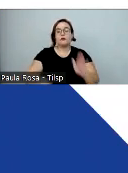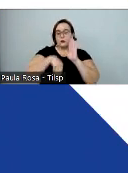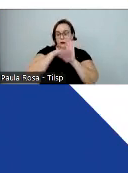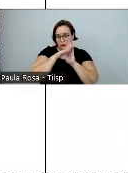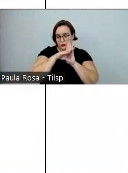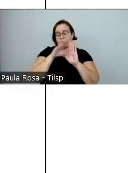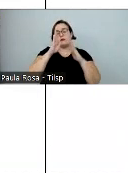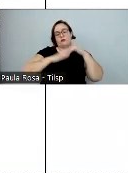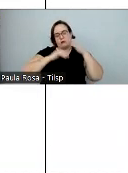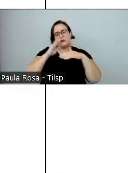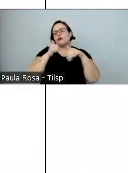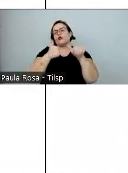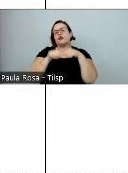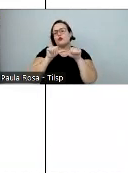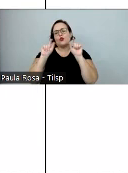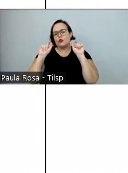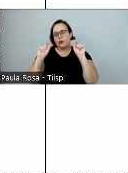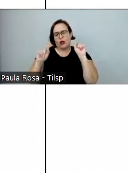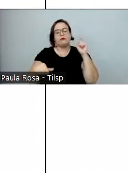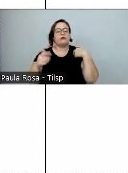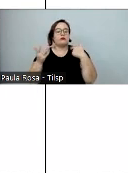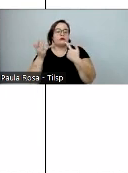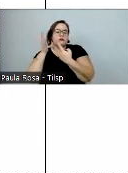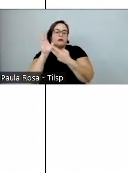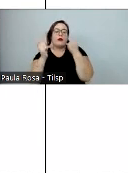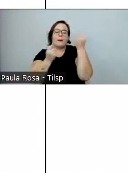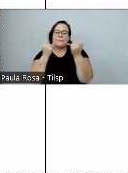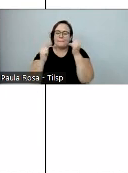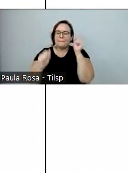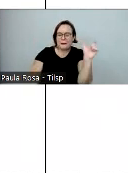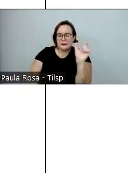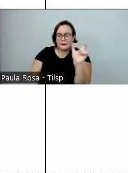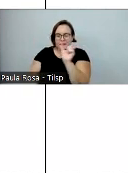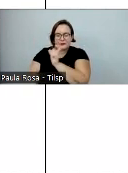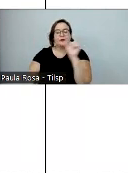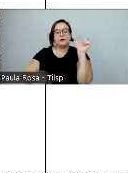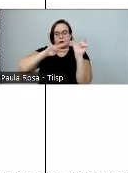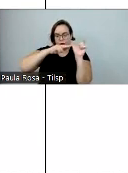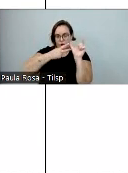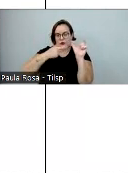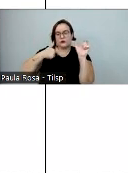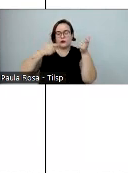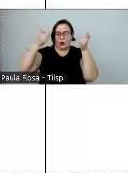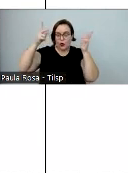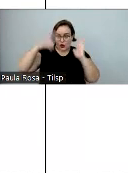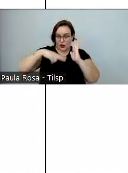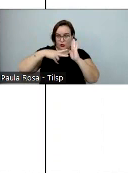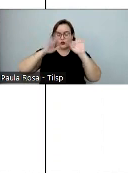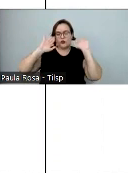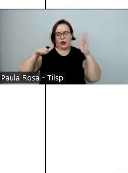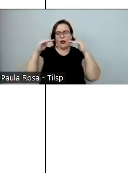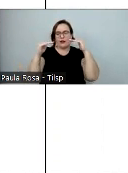muda então nessa definição eu ressalto aqui alguns dos termos né Na definição que eu já li em cima vocês podem ver a definição de 2007